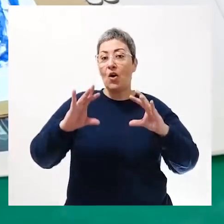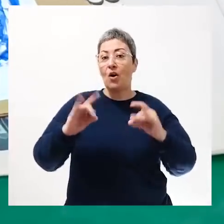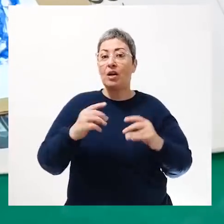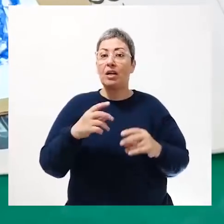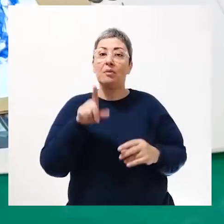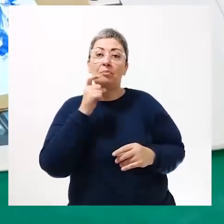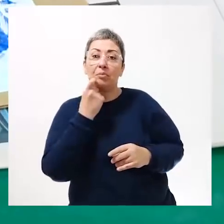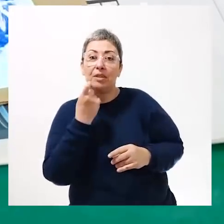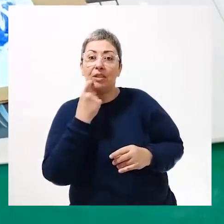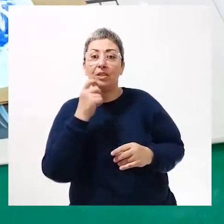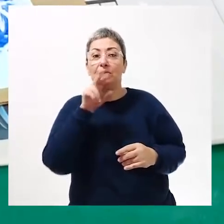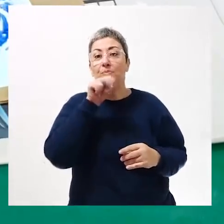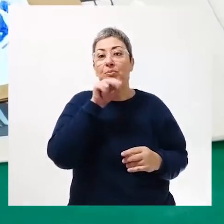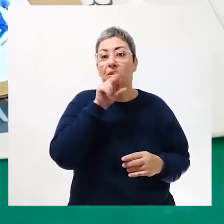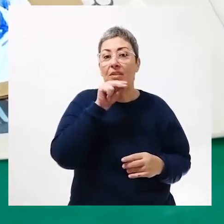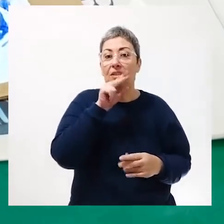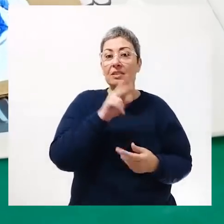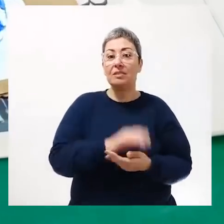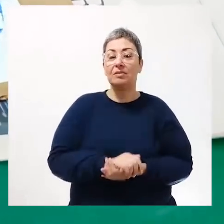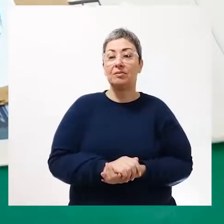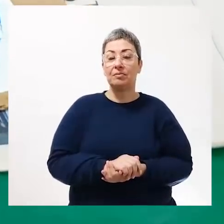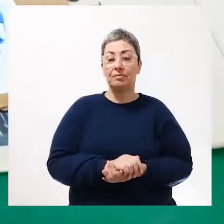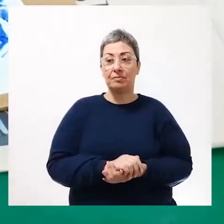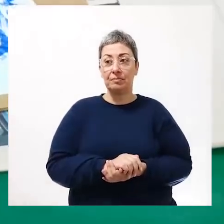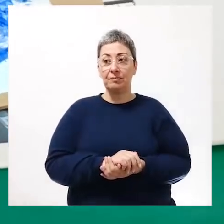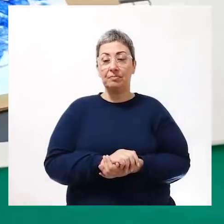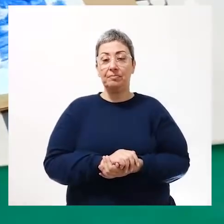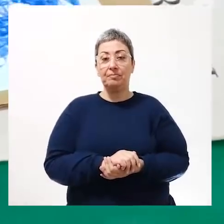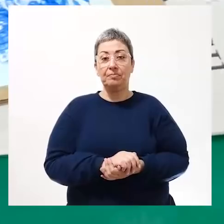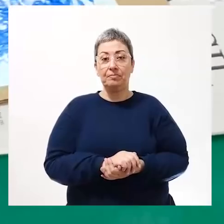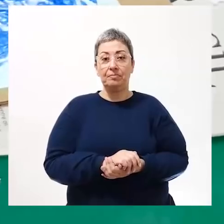Colagens de peixinhos, de patinhos.